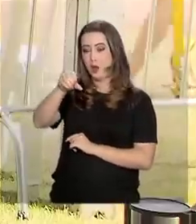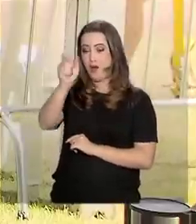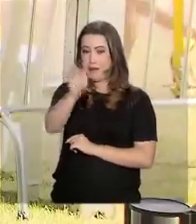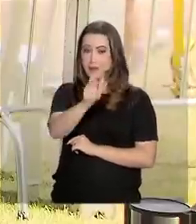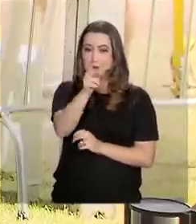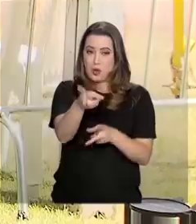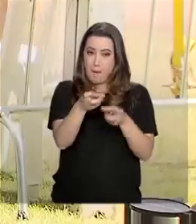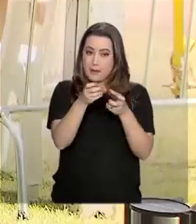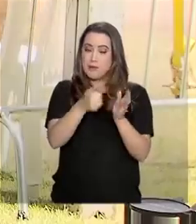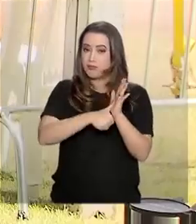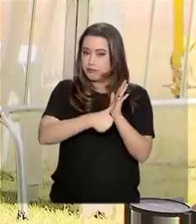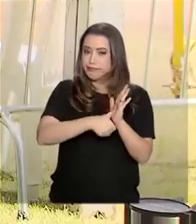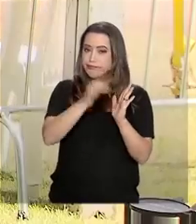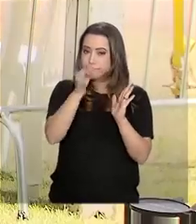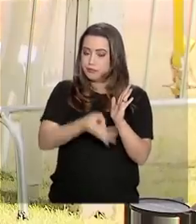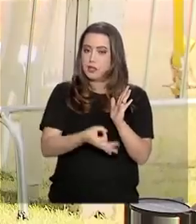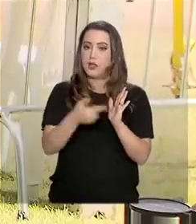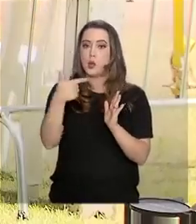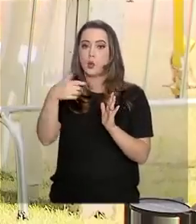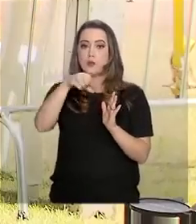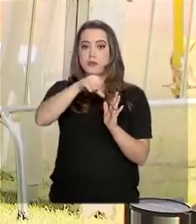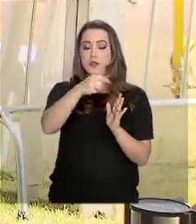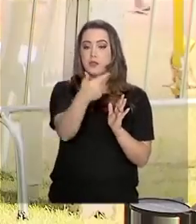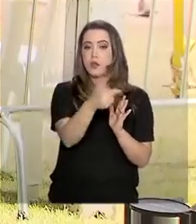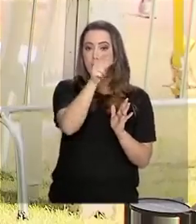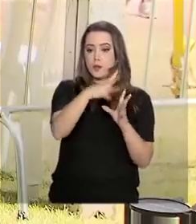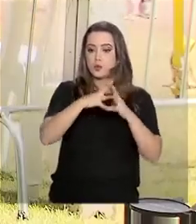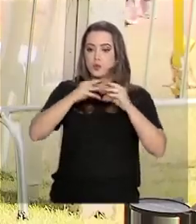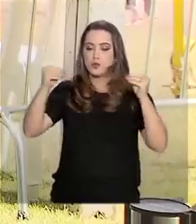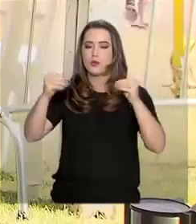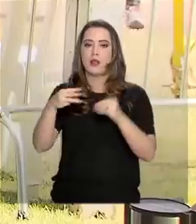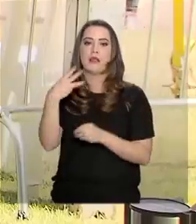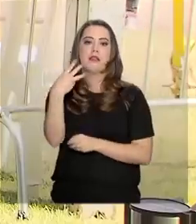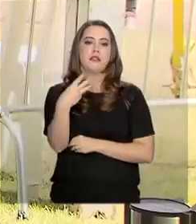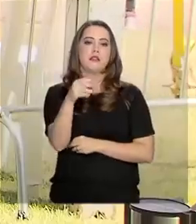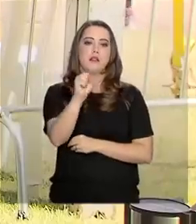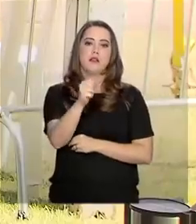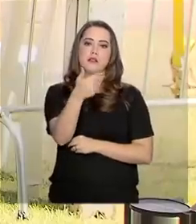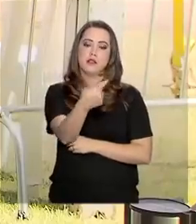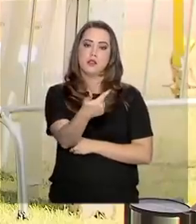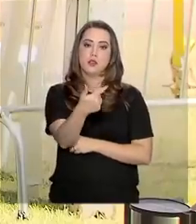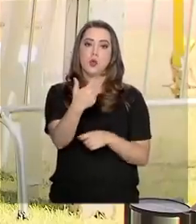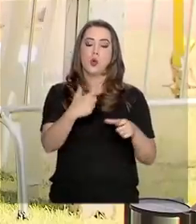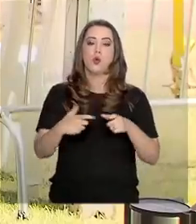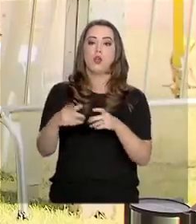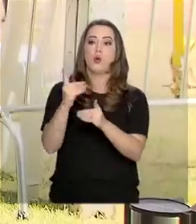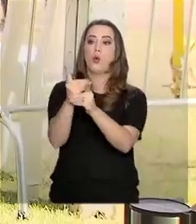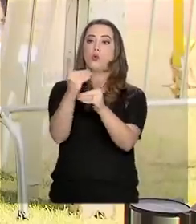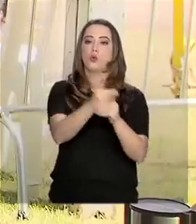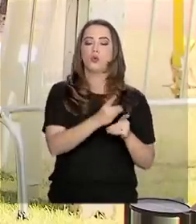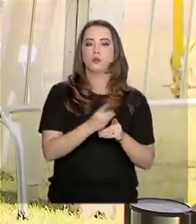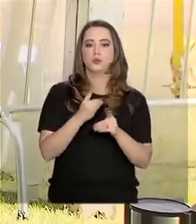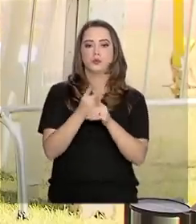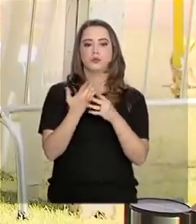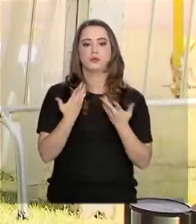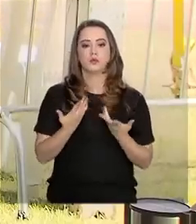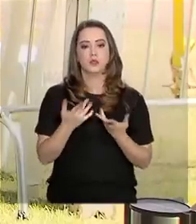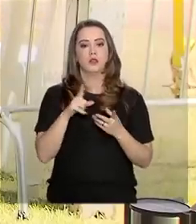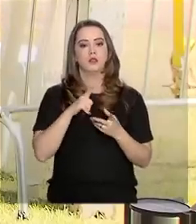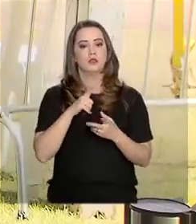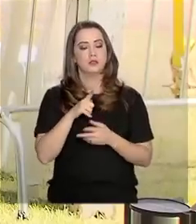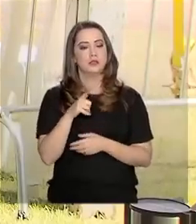há 292 desaparecidos e 382 pessoas foram localizadas. Também, segundo a Defesa Civil,